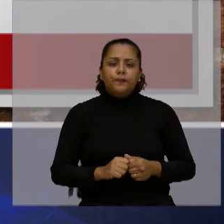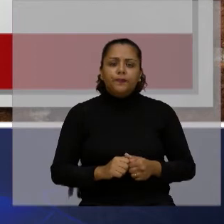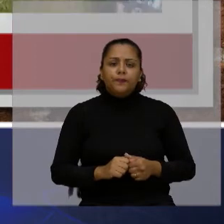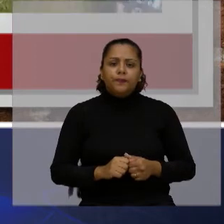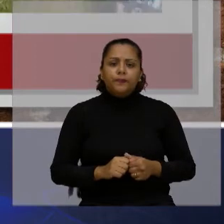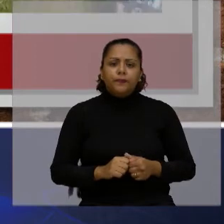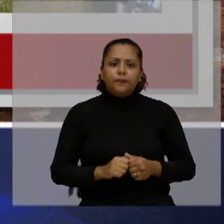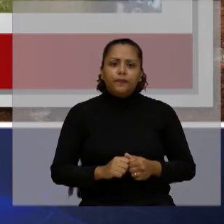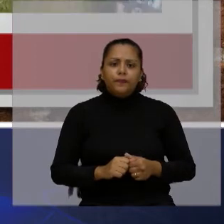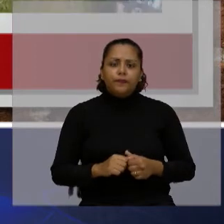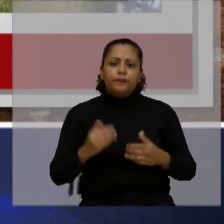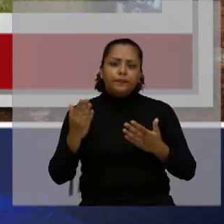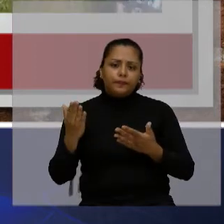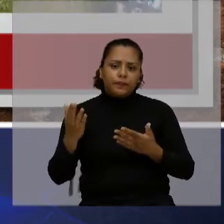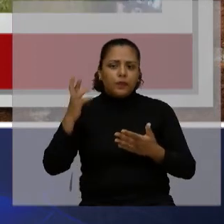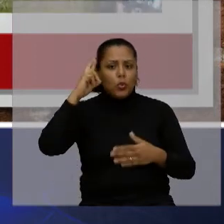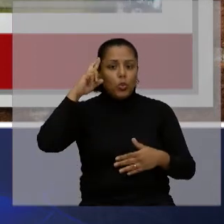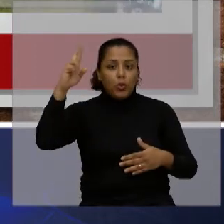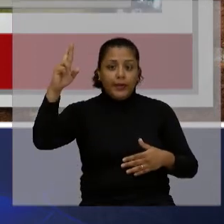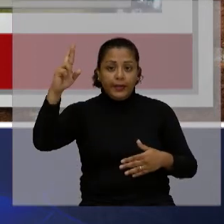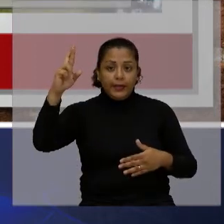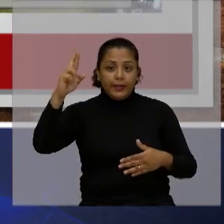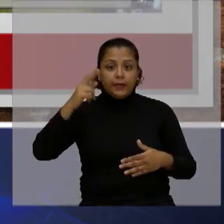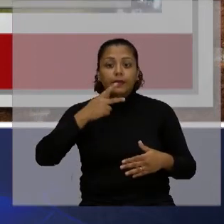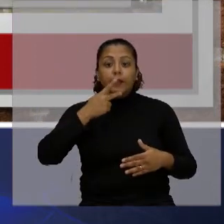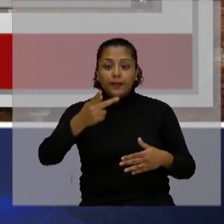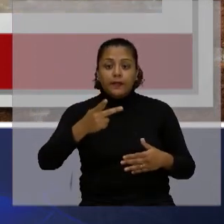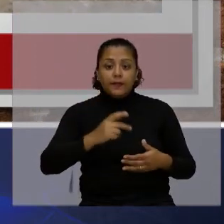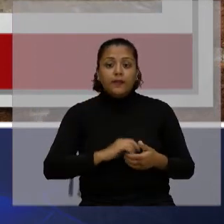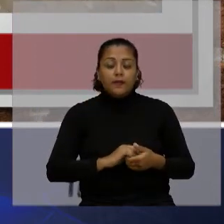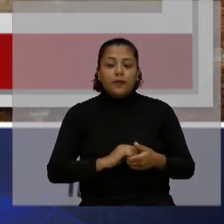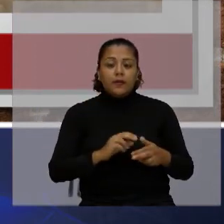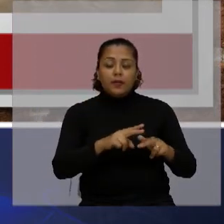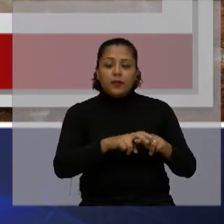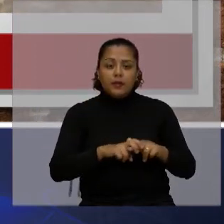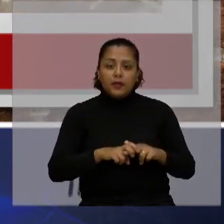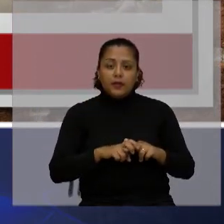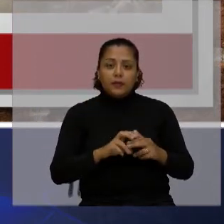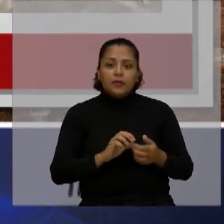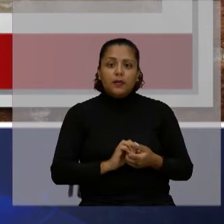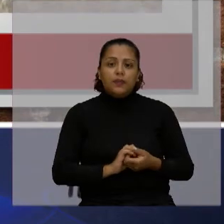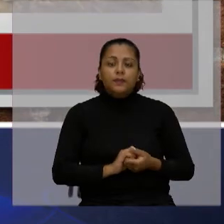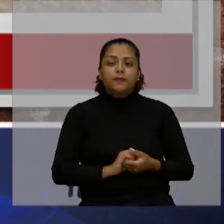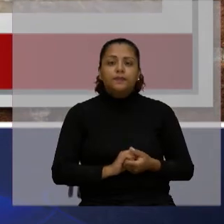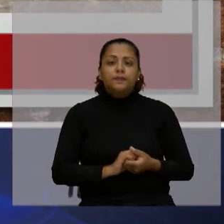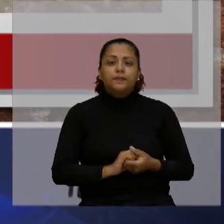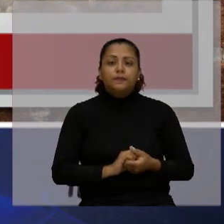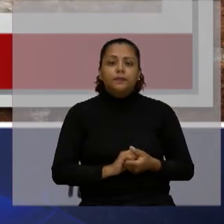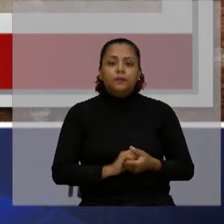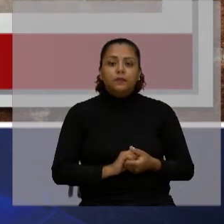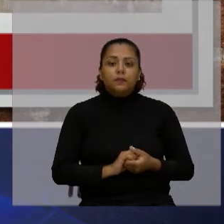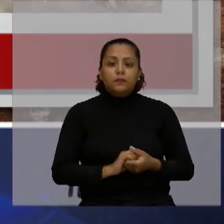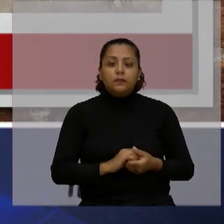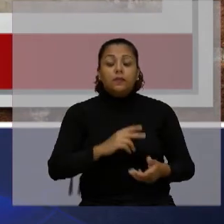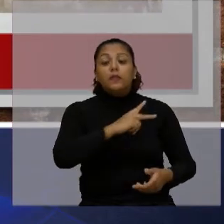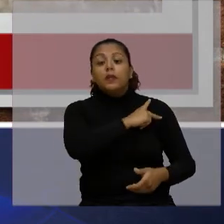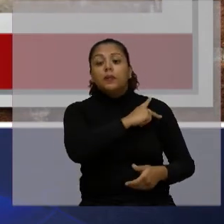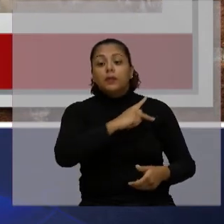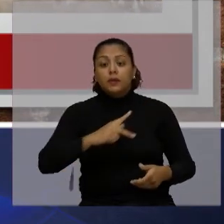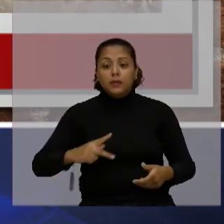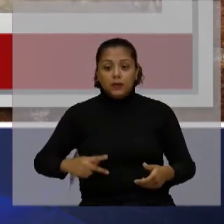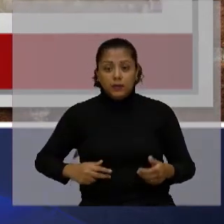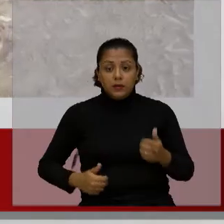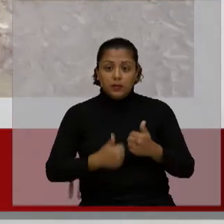dos líderes falando sobre a questão do campo. Eu acho que está no final, esse aí... Estamos aqui com o presidente do Esporte